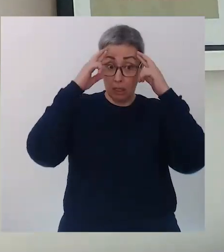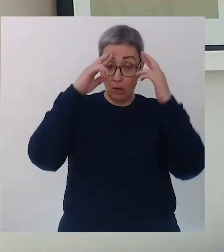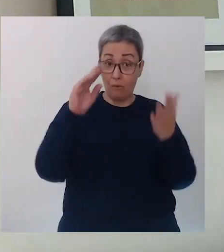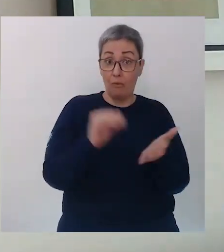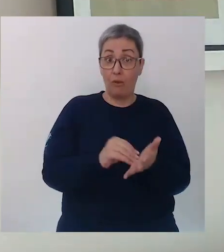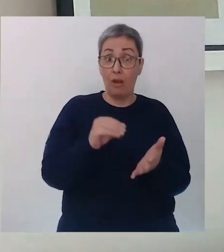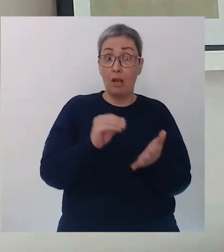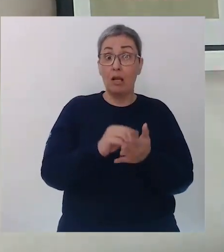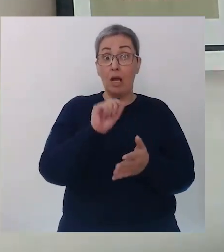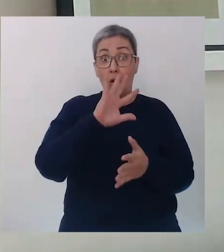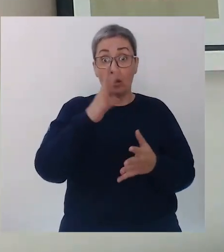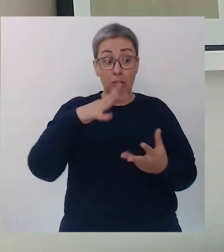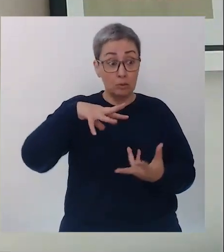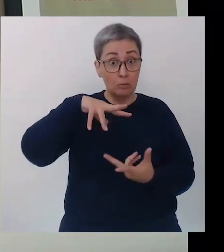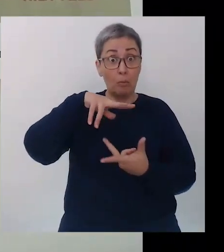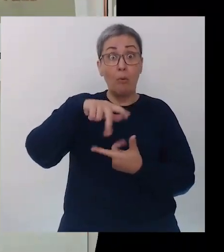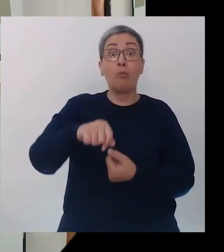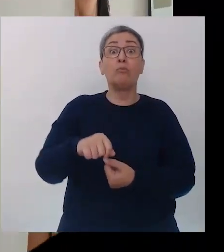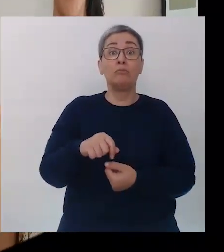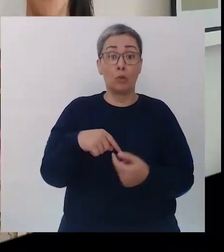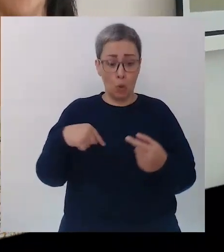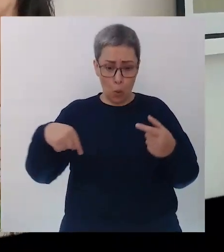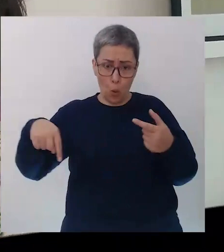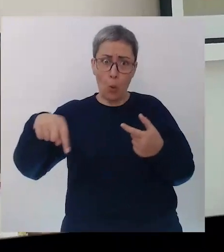desrespeitos acontecem no mundo todo.